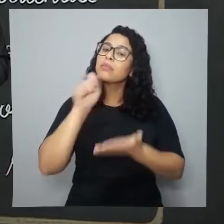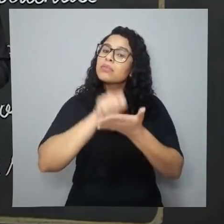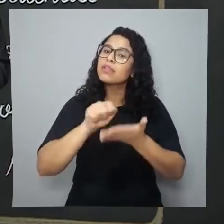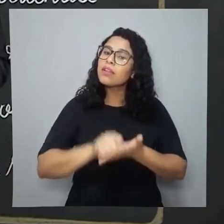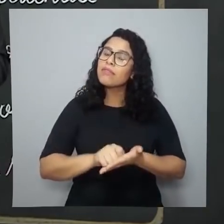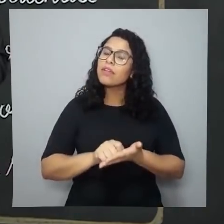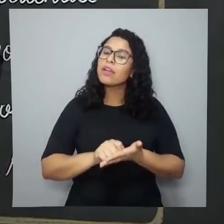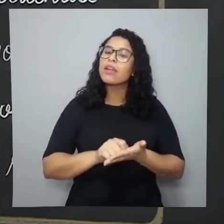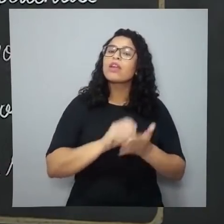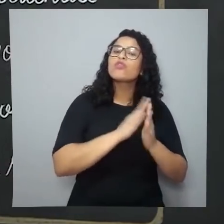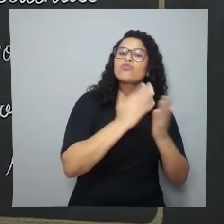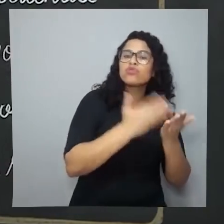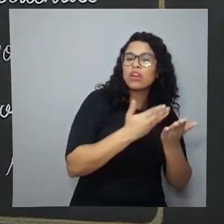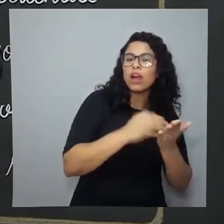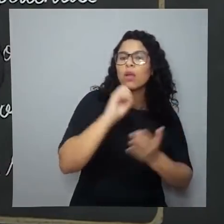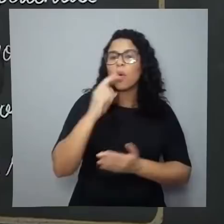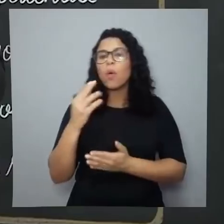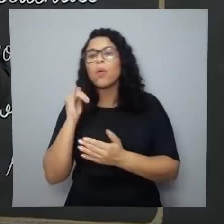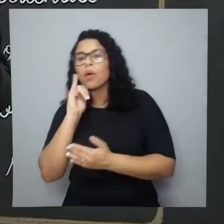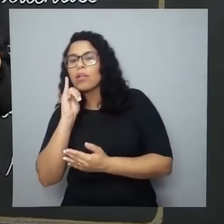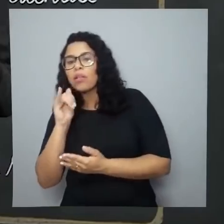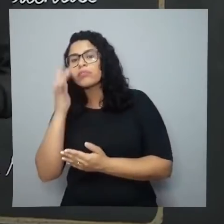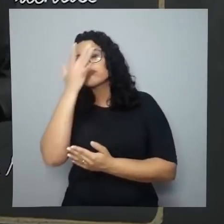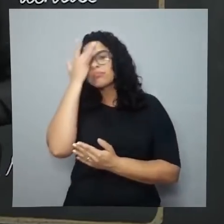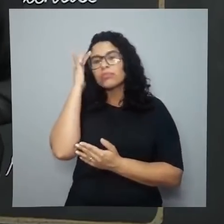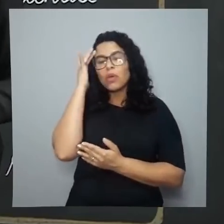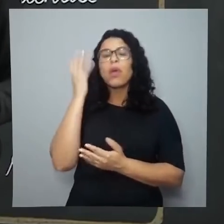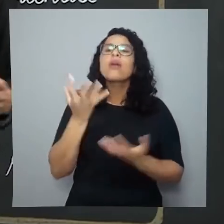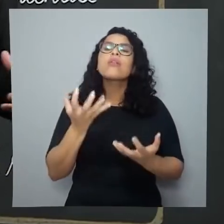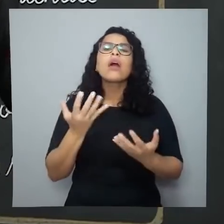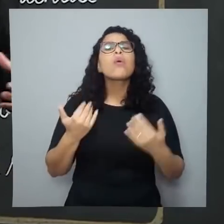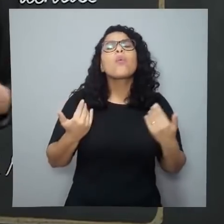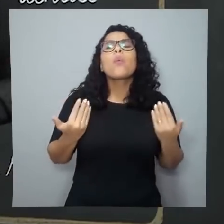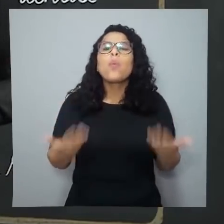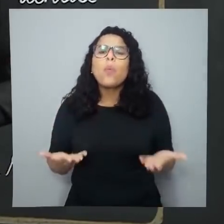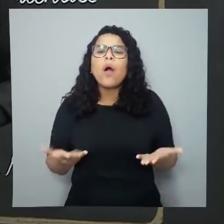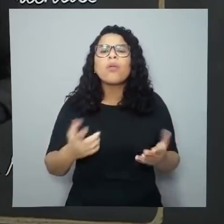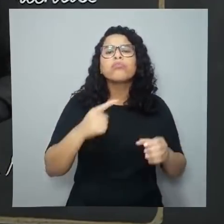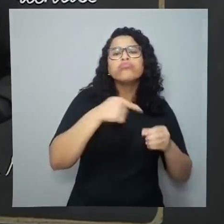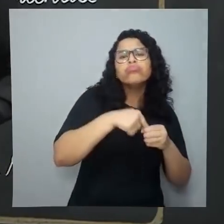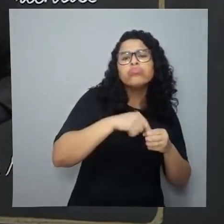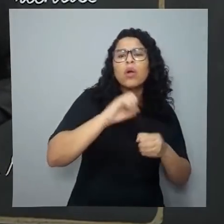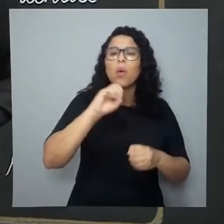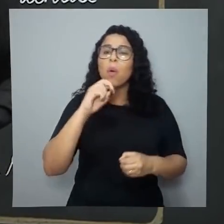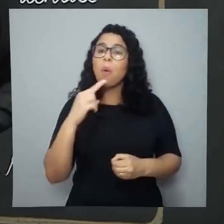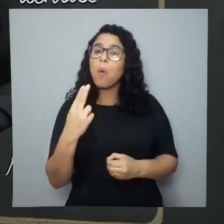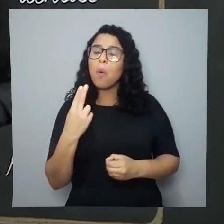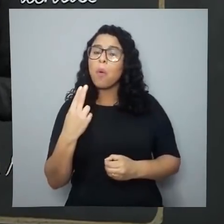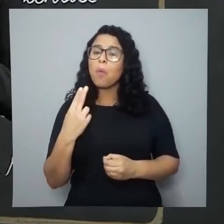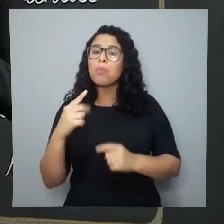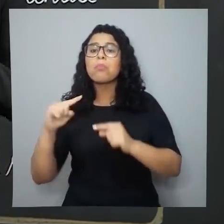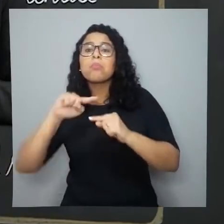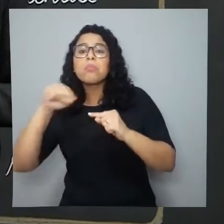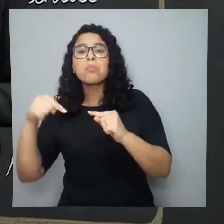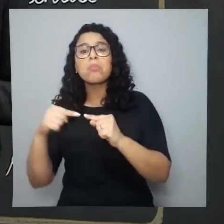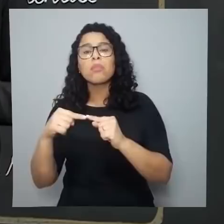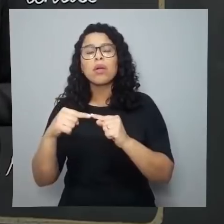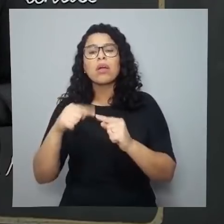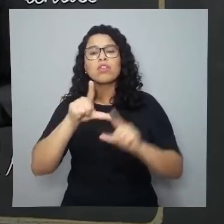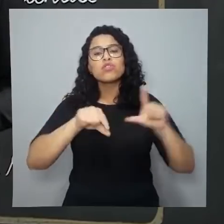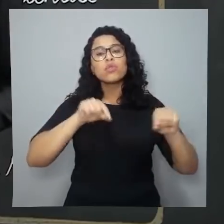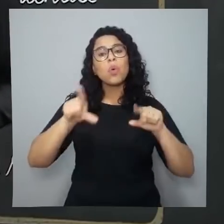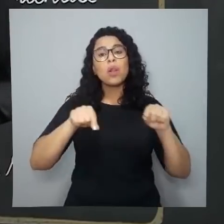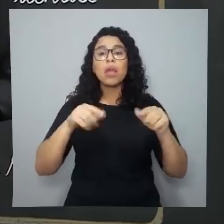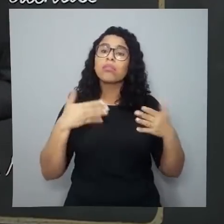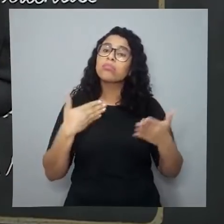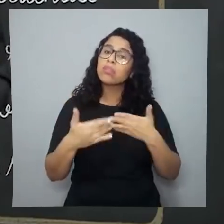relato pessoal, lembra disso. Eu quero ser mais subjetivo, eu quero ser mais objetivo. E a depender da sua escolha, você vai escolher melhor qual vai ser o gênero